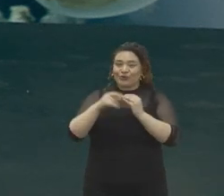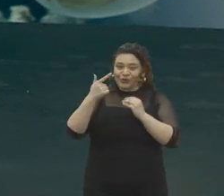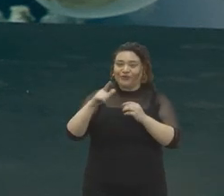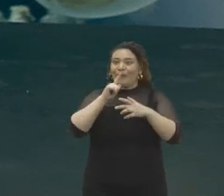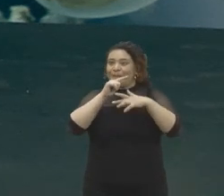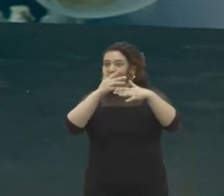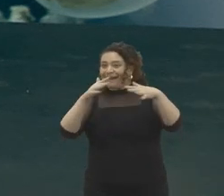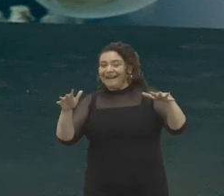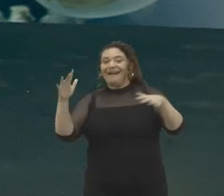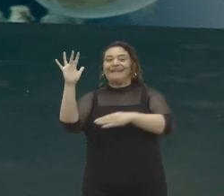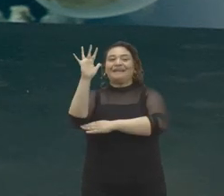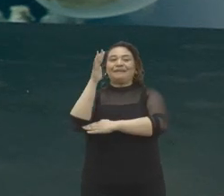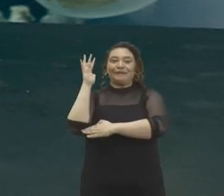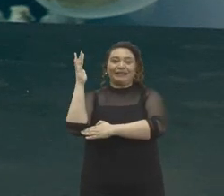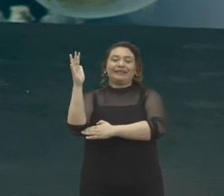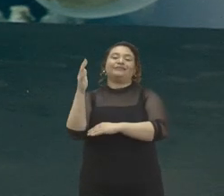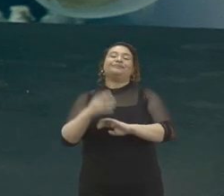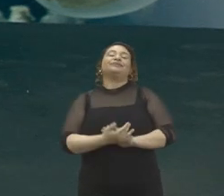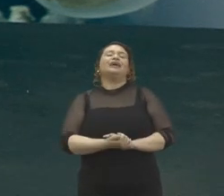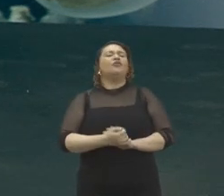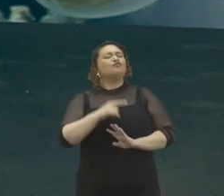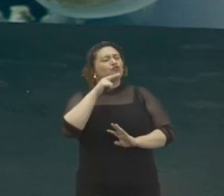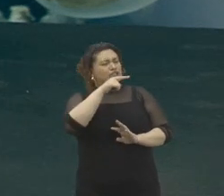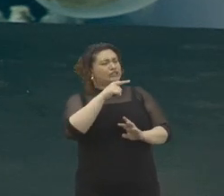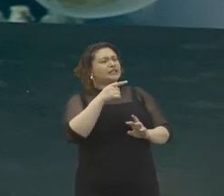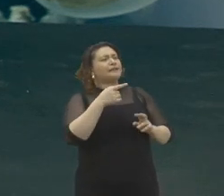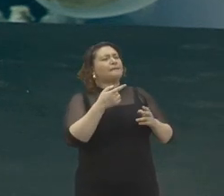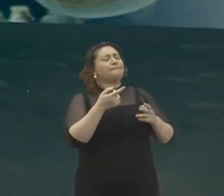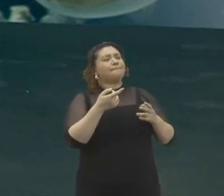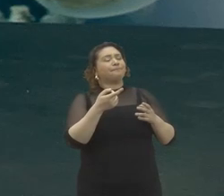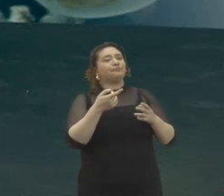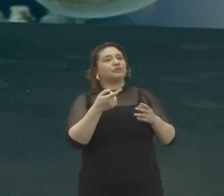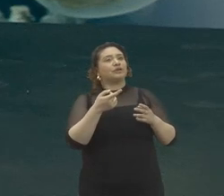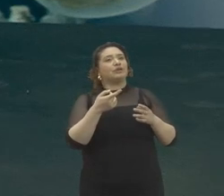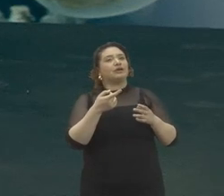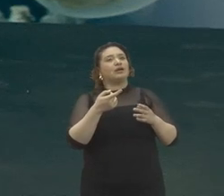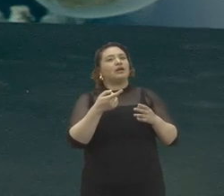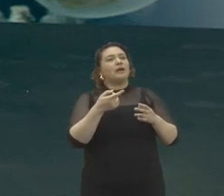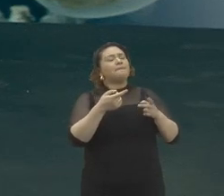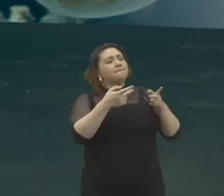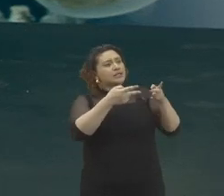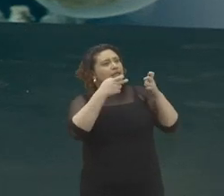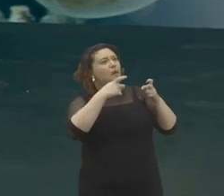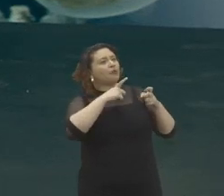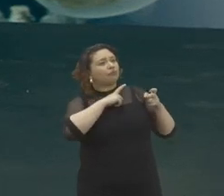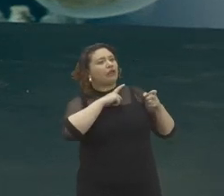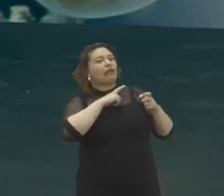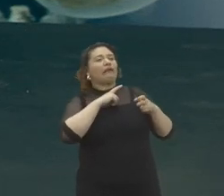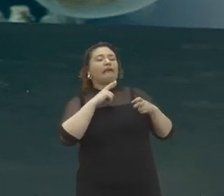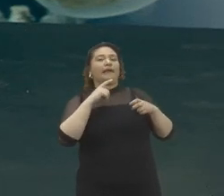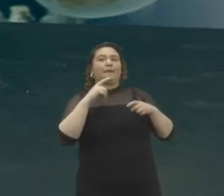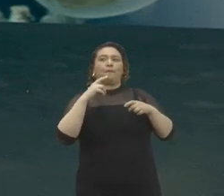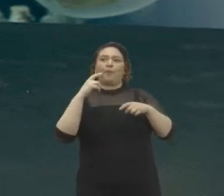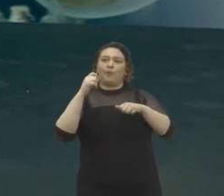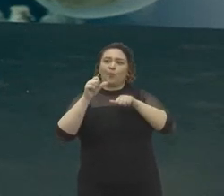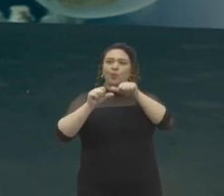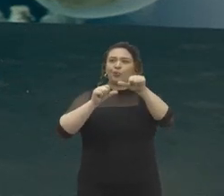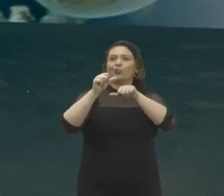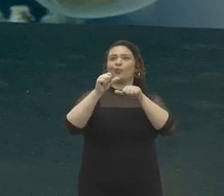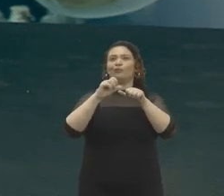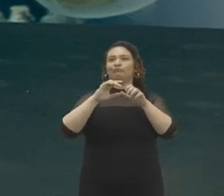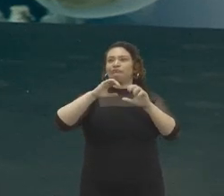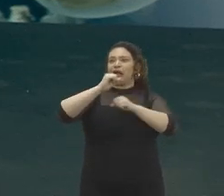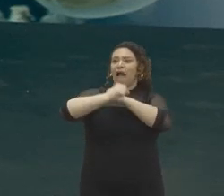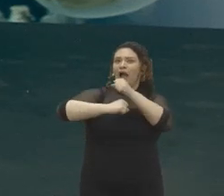a Mar né Eh você notou que ao longo do tempo essas pautas eram mais bem-vindas do que antes